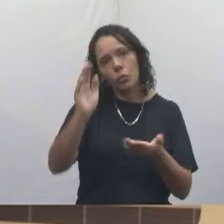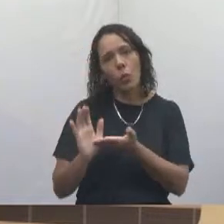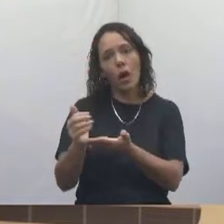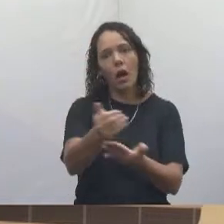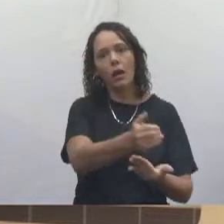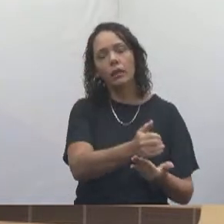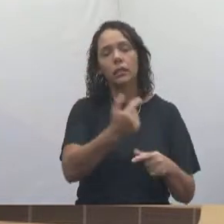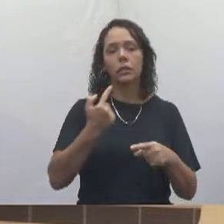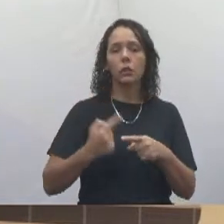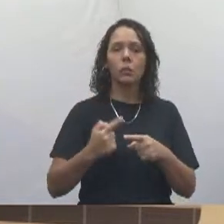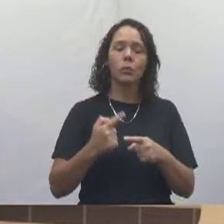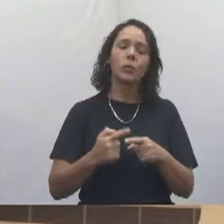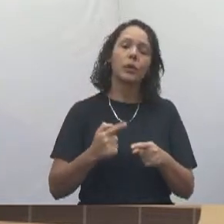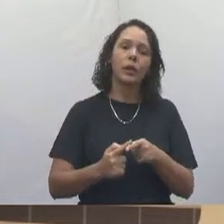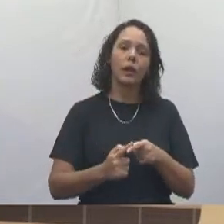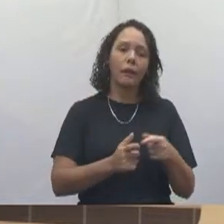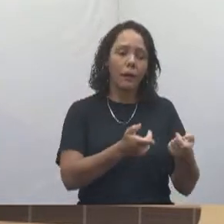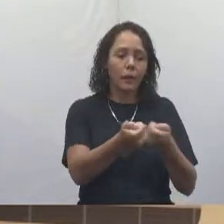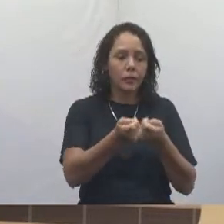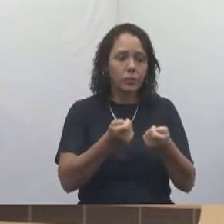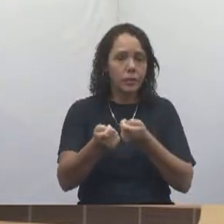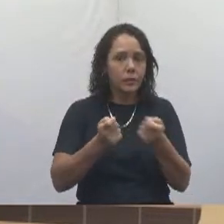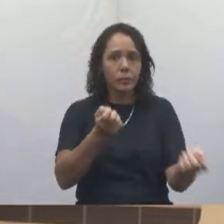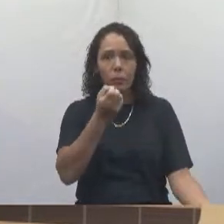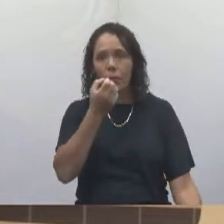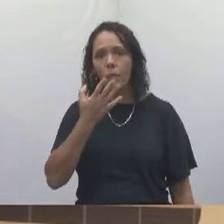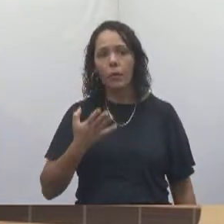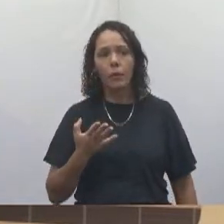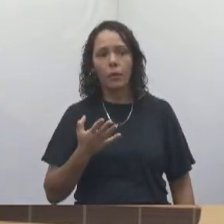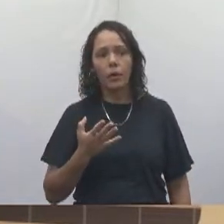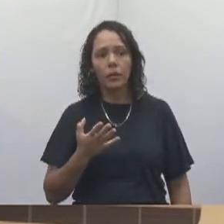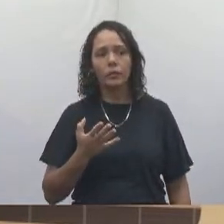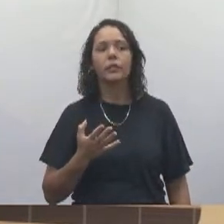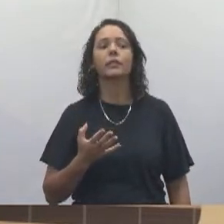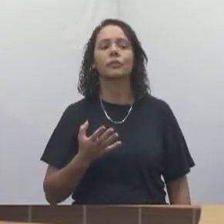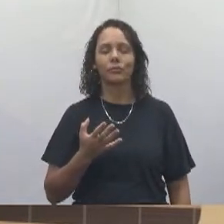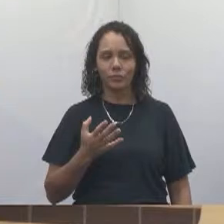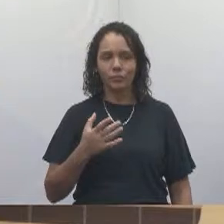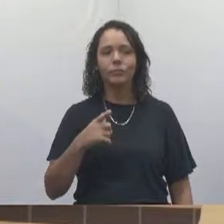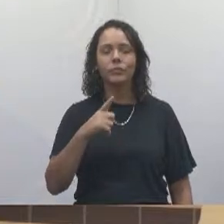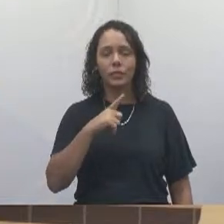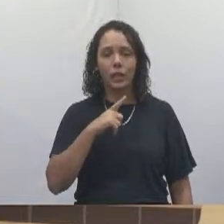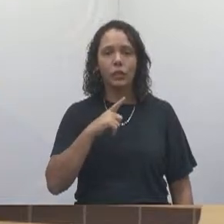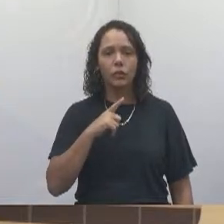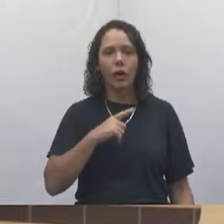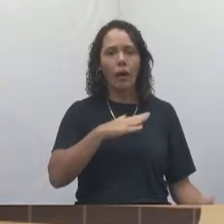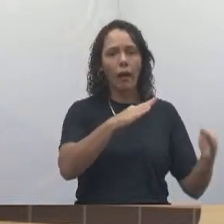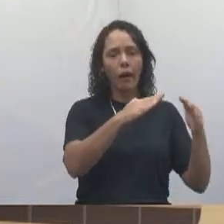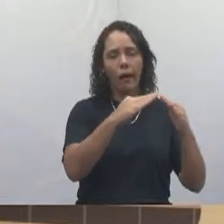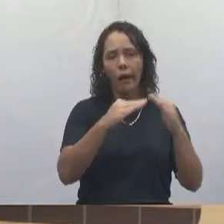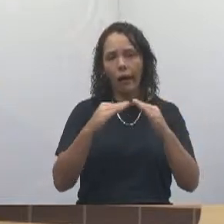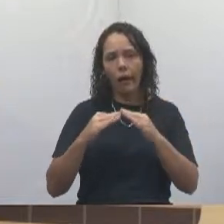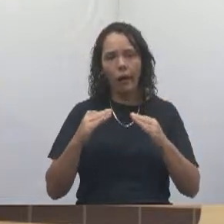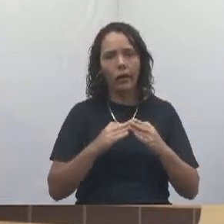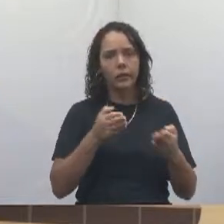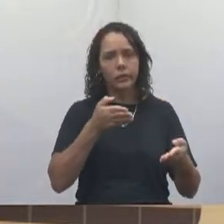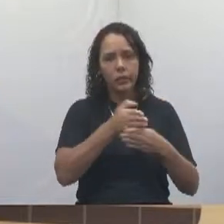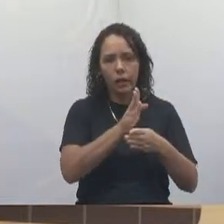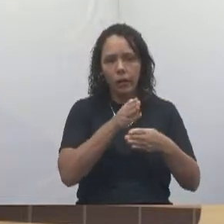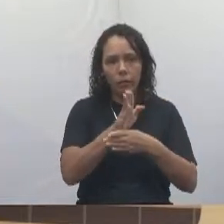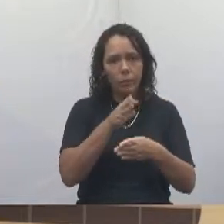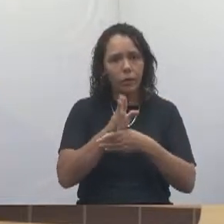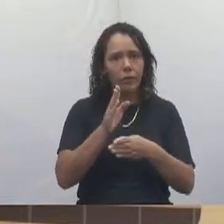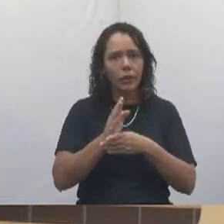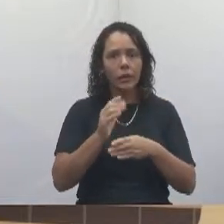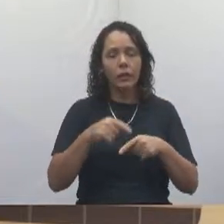quê? Medidas administrativas. Tinha um pacote de casas que eram aprovadas num balcão e